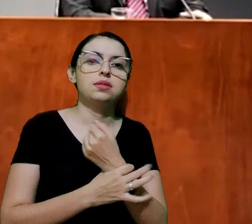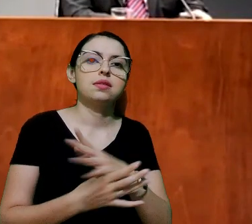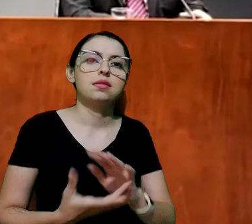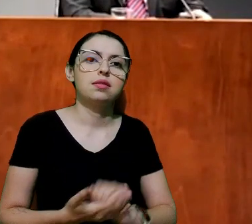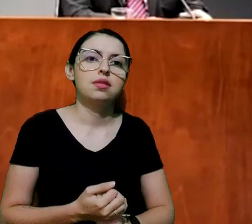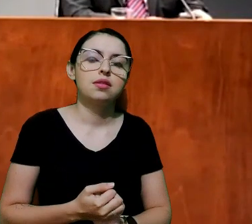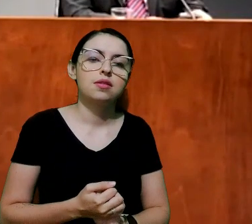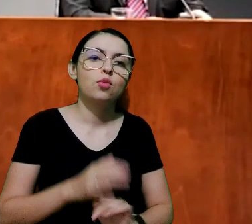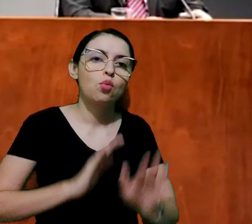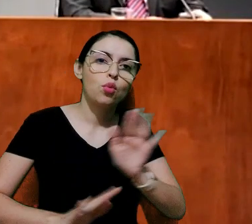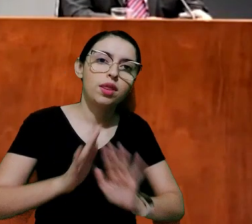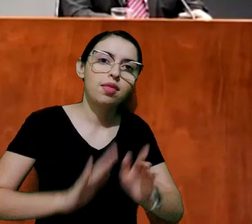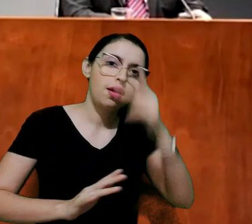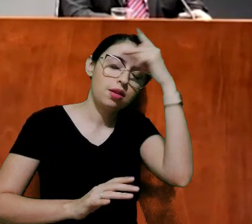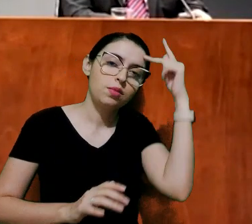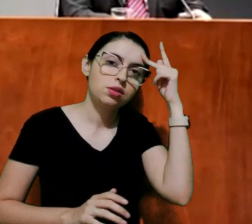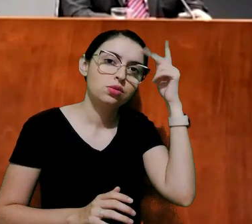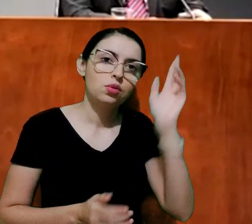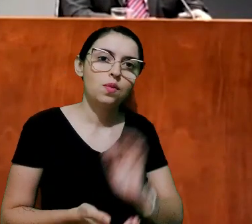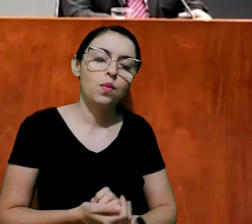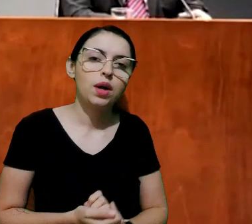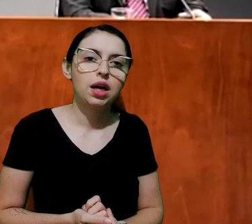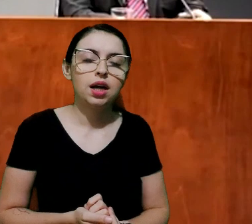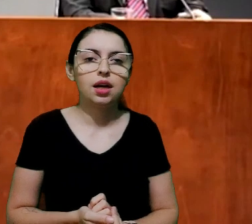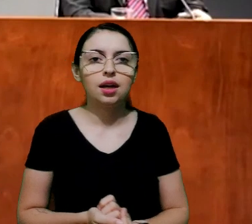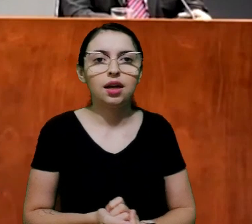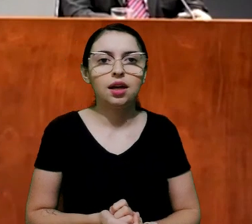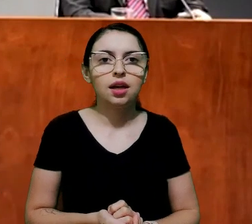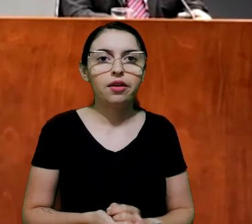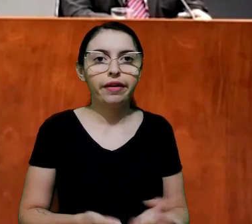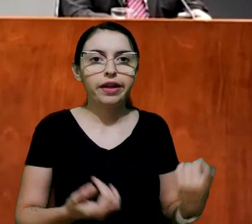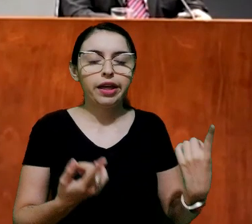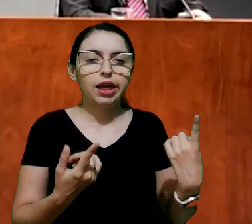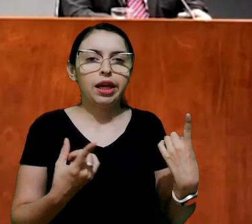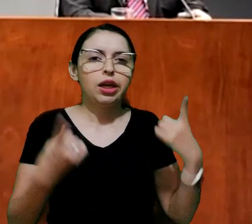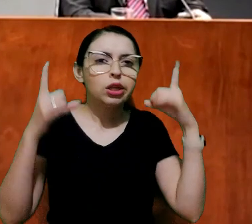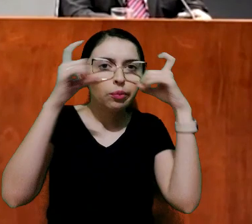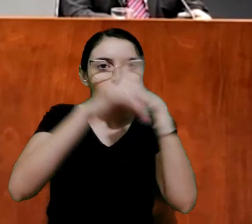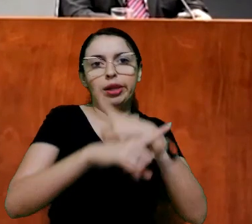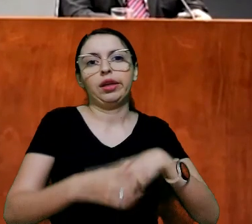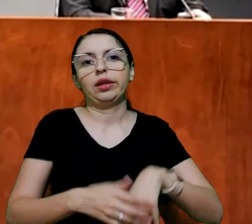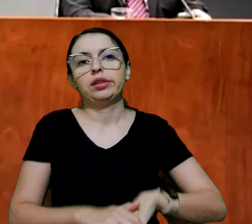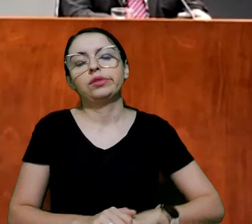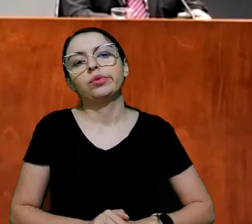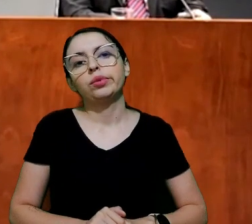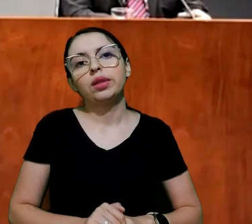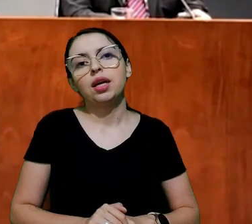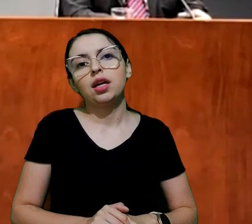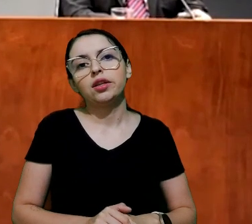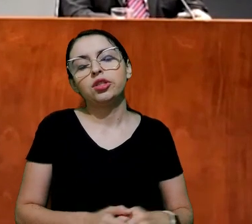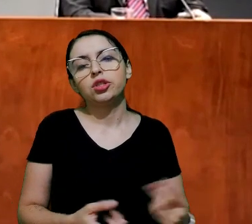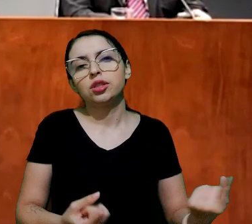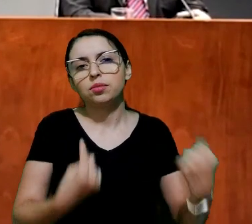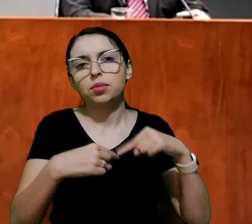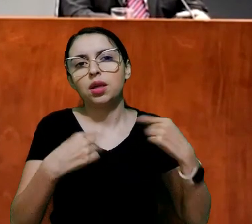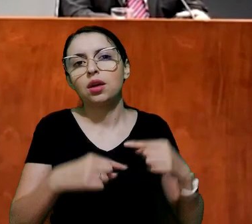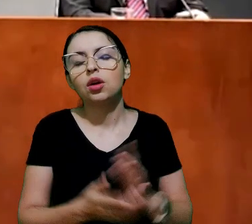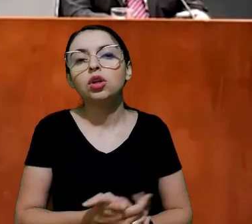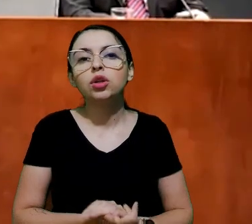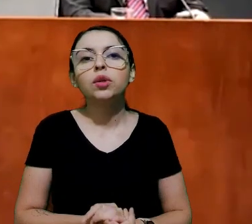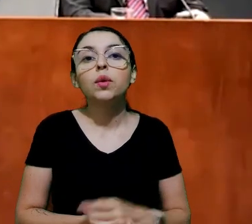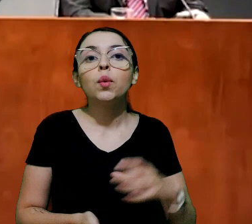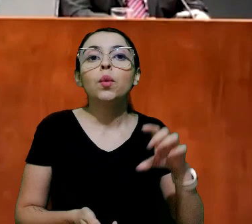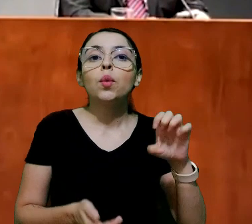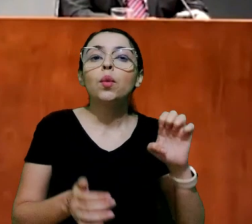inconstitucionalidade, porque isso é uma forma de proteção à pessoa, né, que não é incapaz, mas é vulnerável. Né,